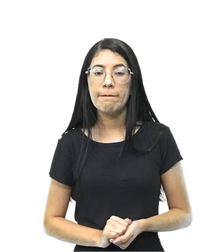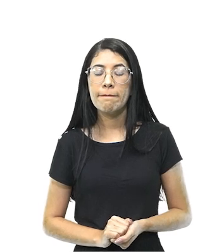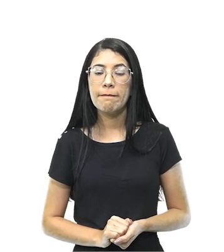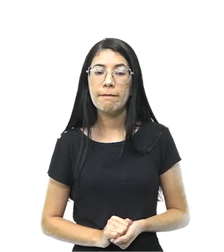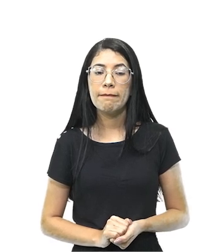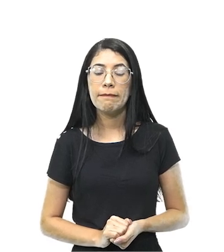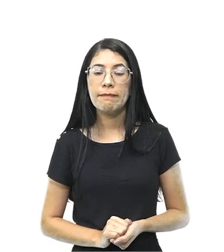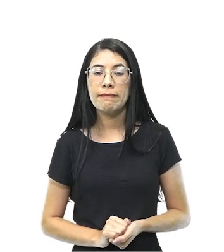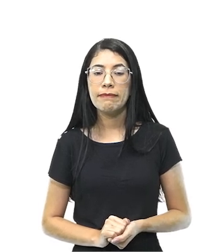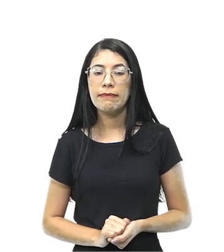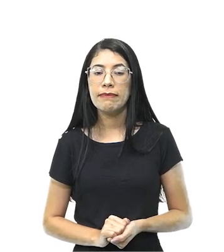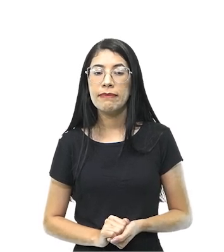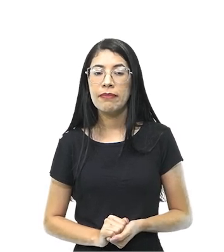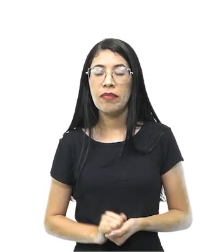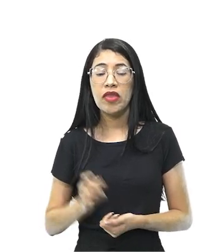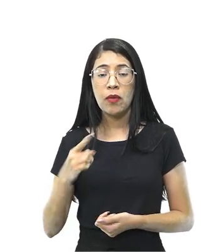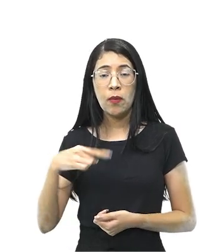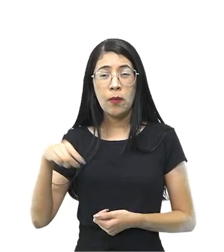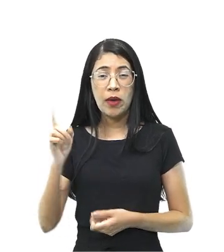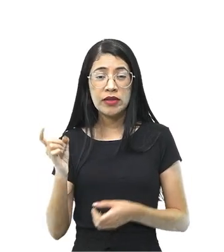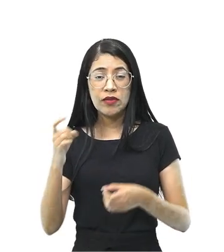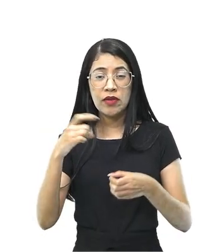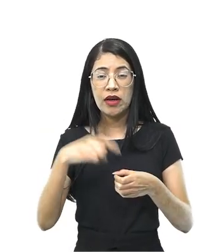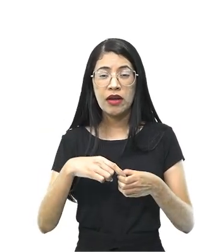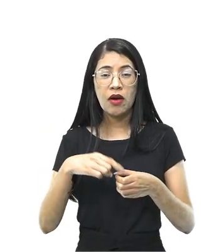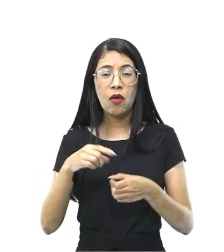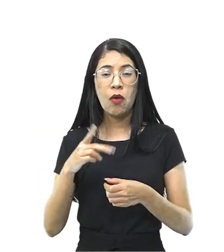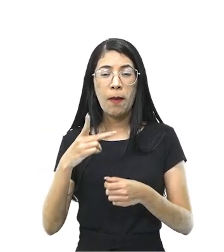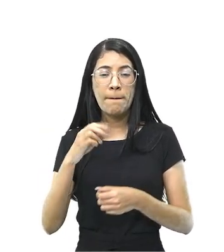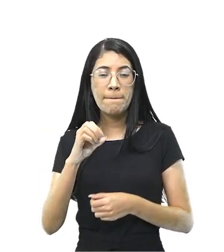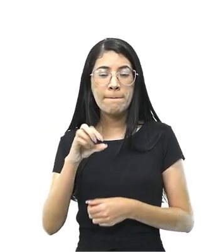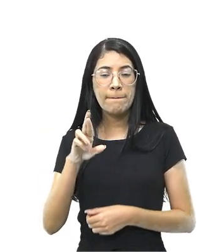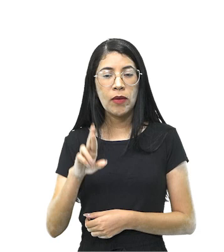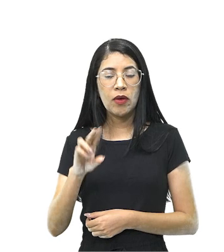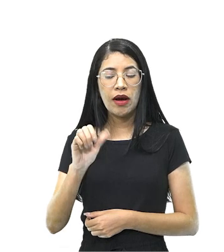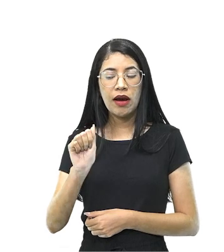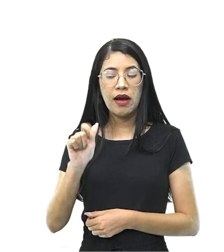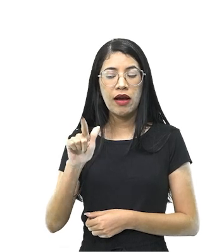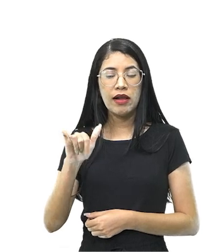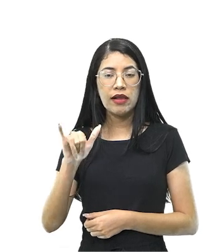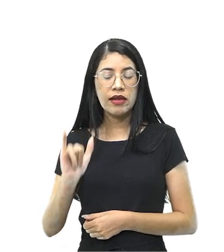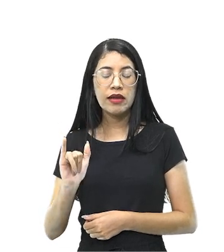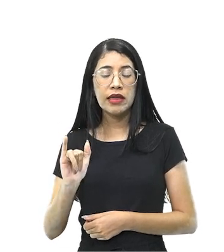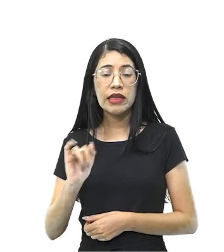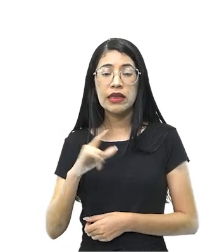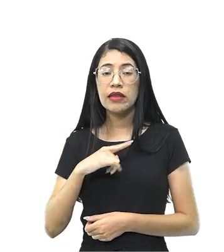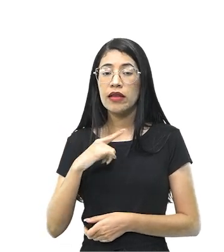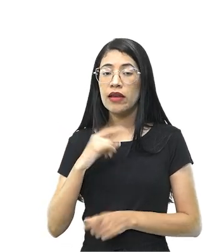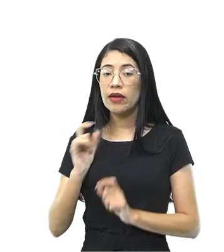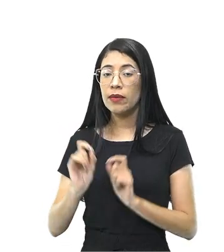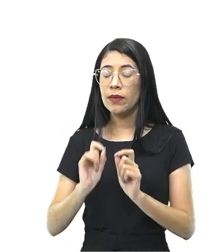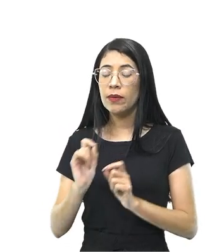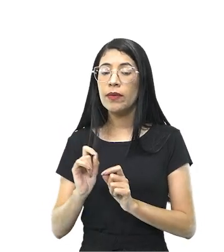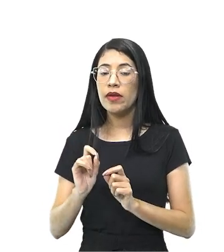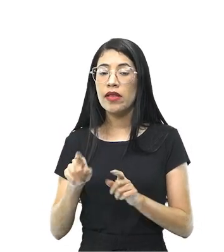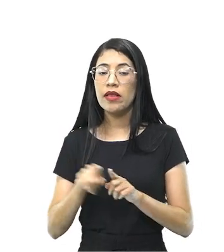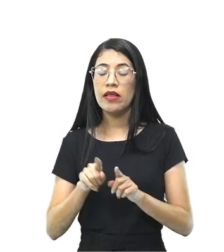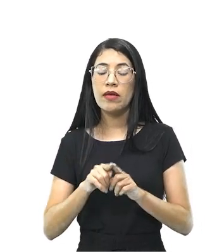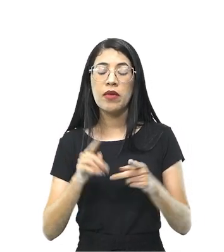por ali. Certo? Então, eles virão por ali. Eu tenho também